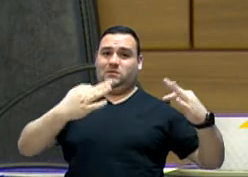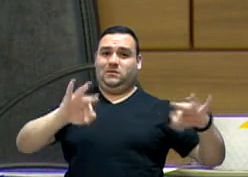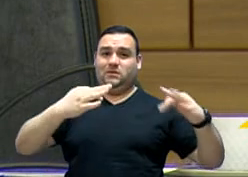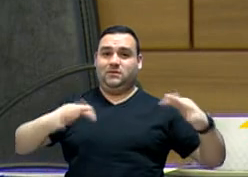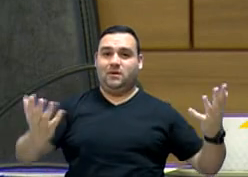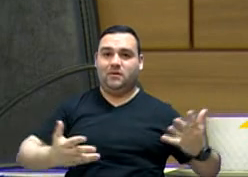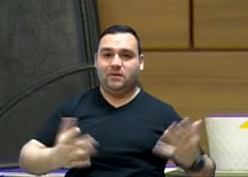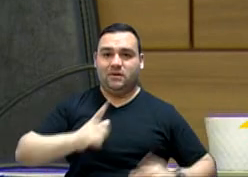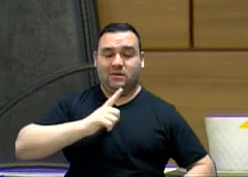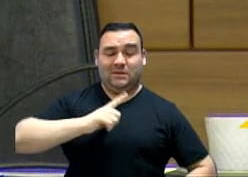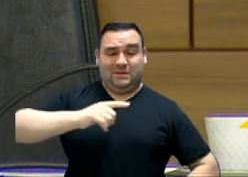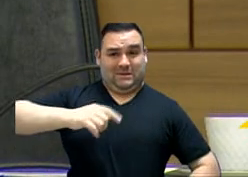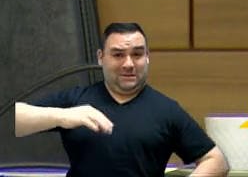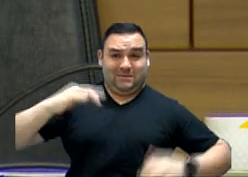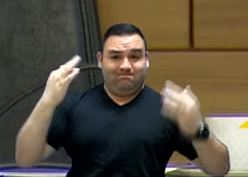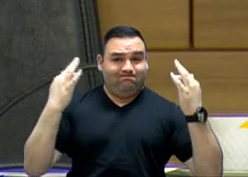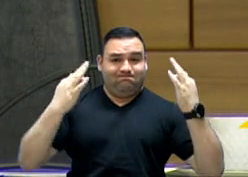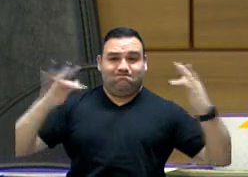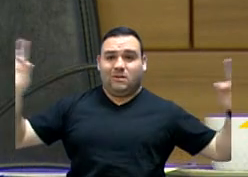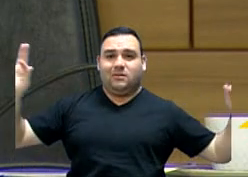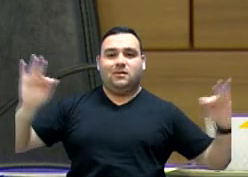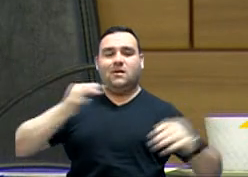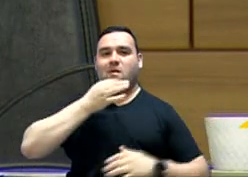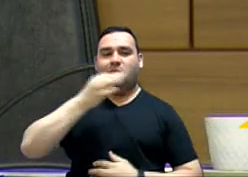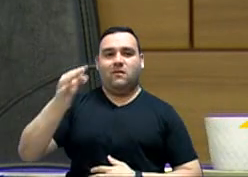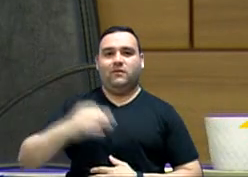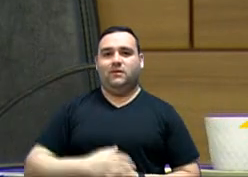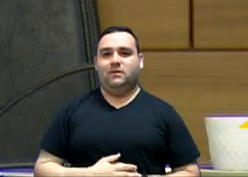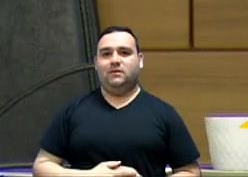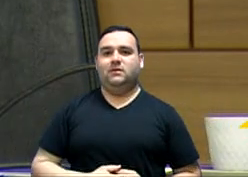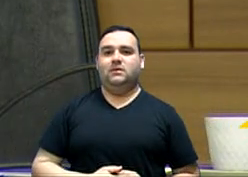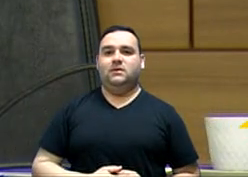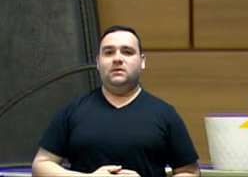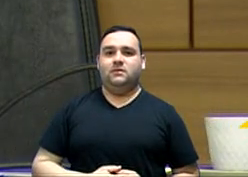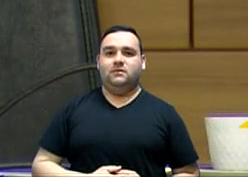hein? É uma dor terrível, hein, vereador?